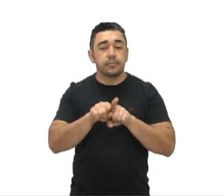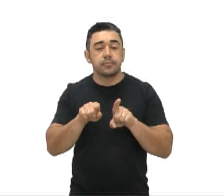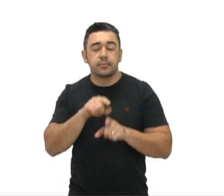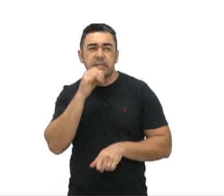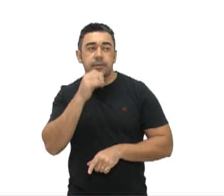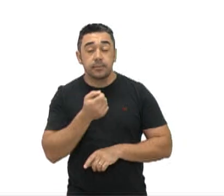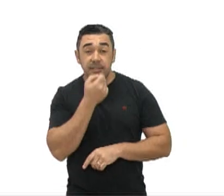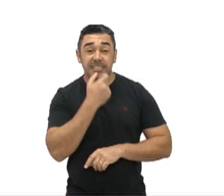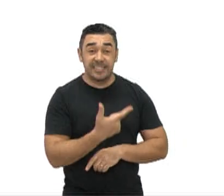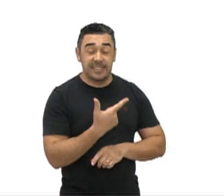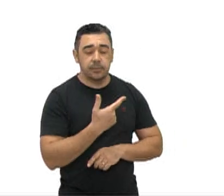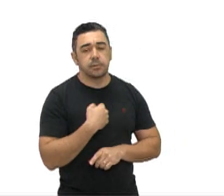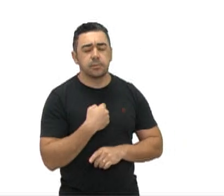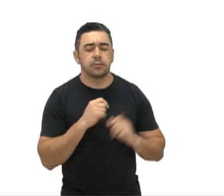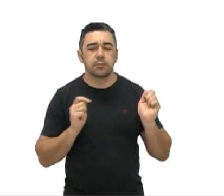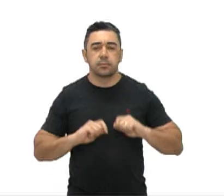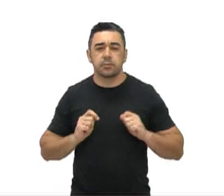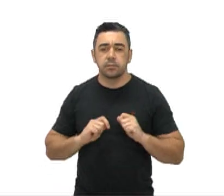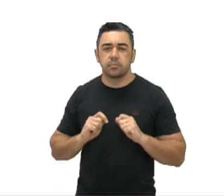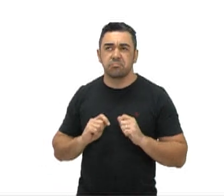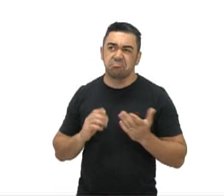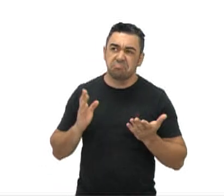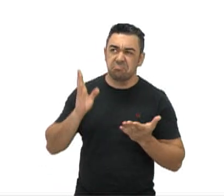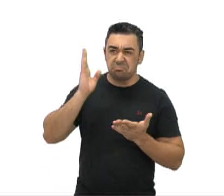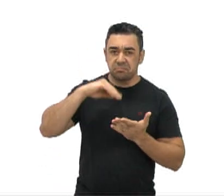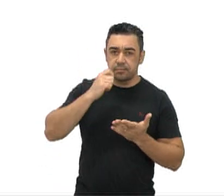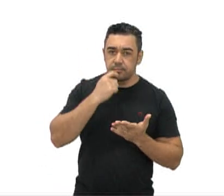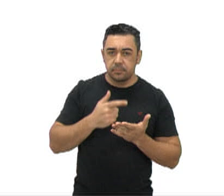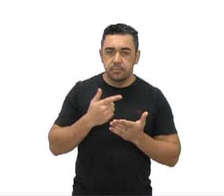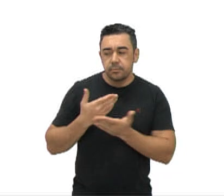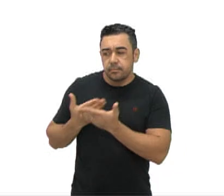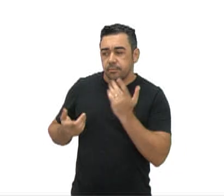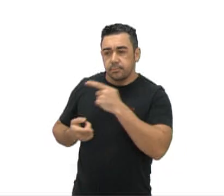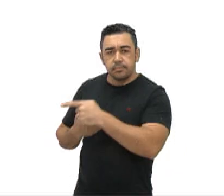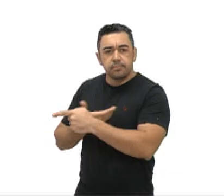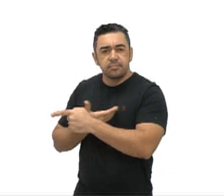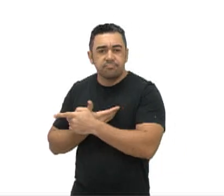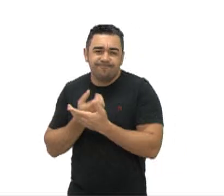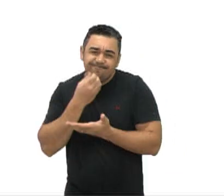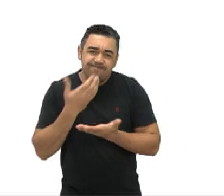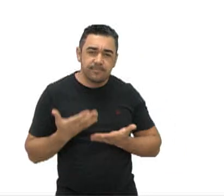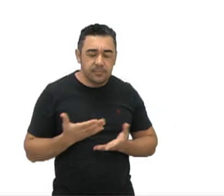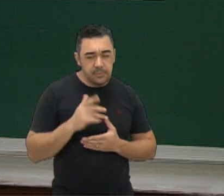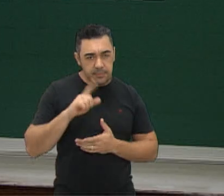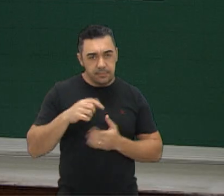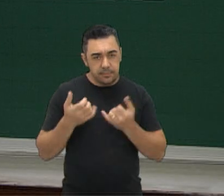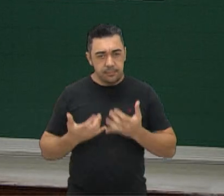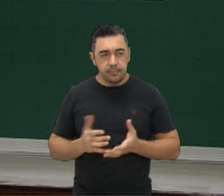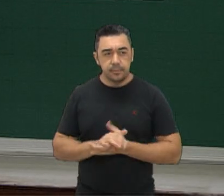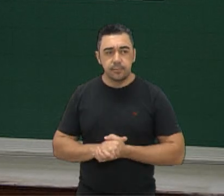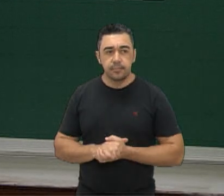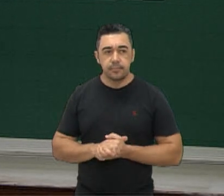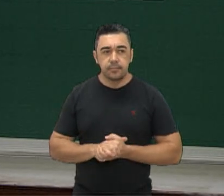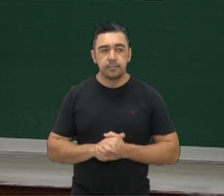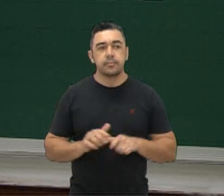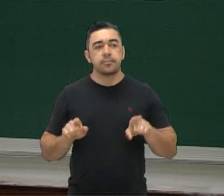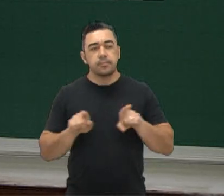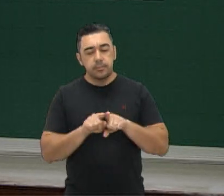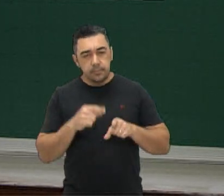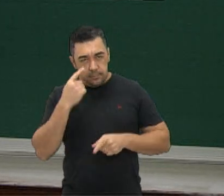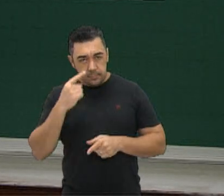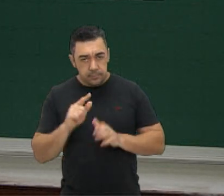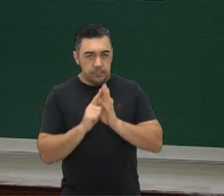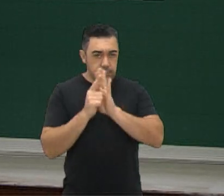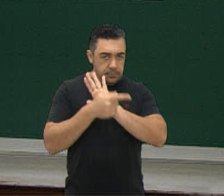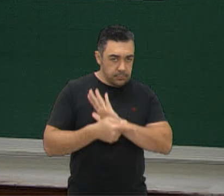boa piada, por uma má piada, eu perco um bom amigo? Então, falava sobre isso. Nós vimos um pouquinho